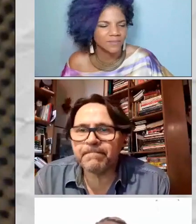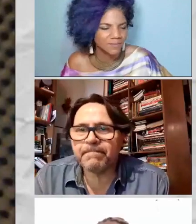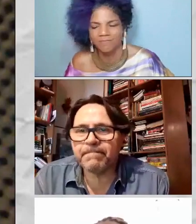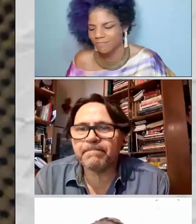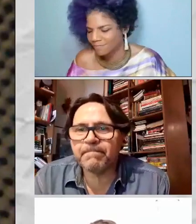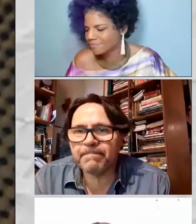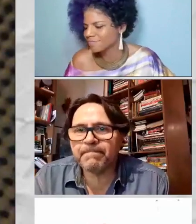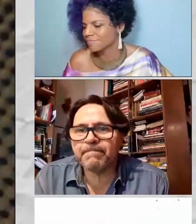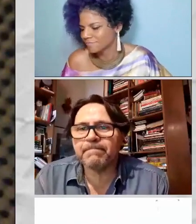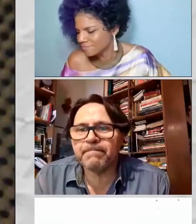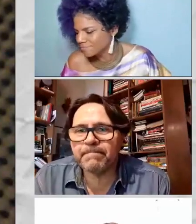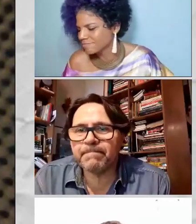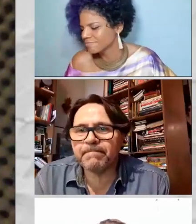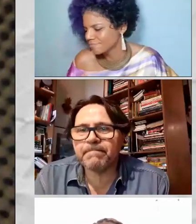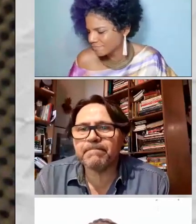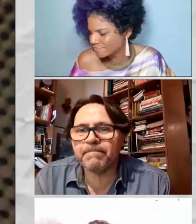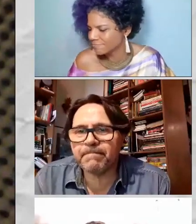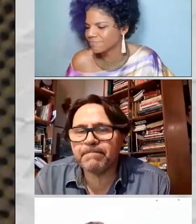Abolição,